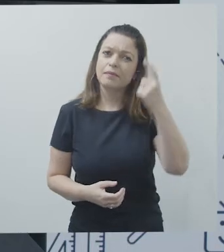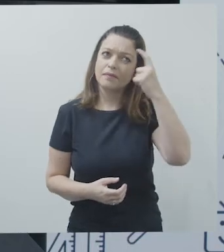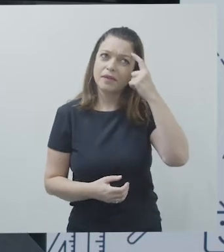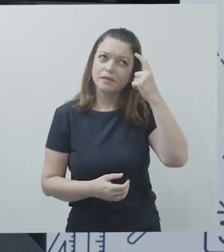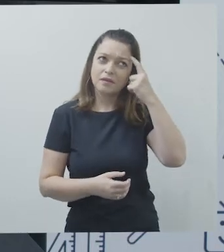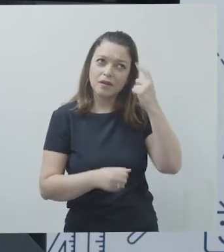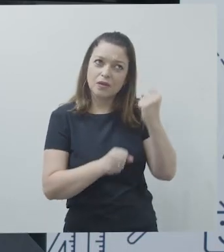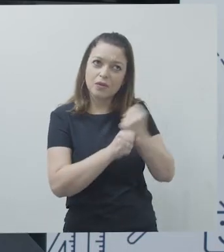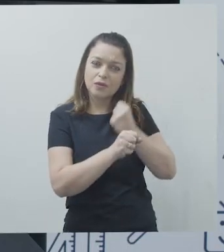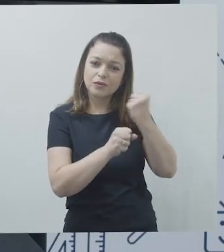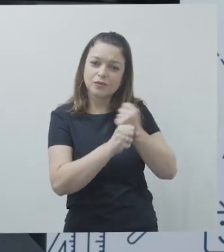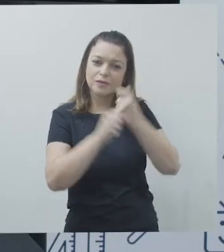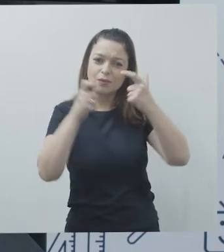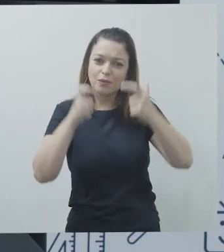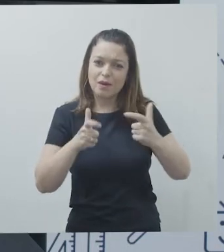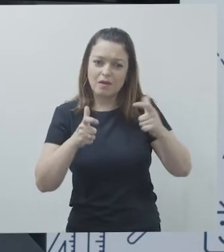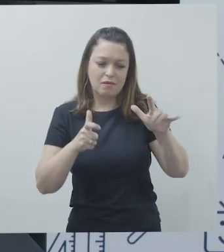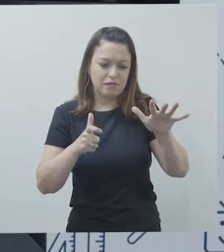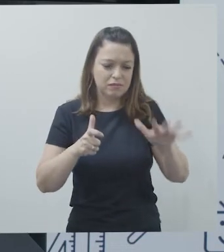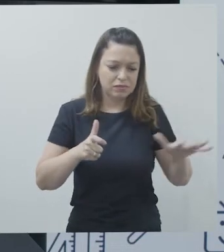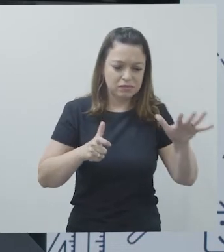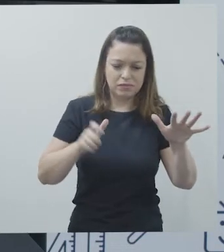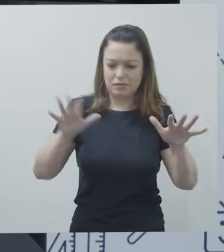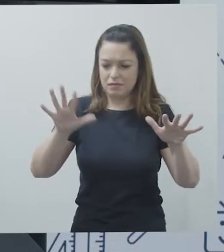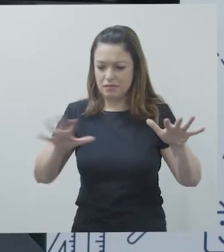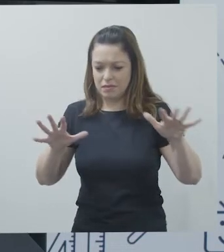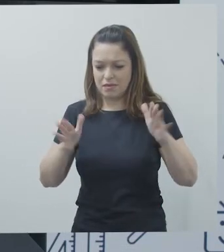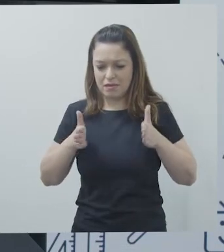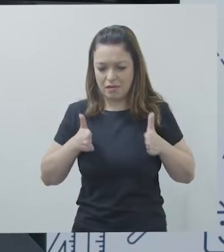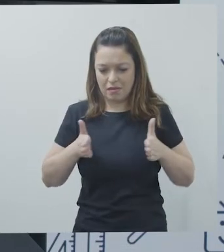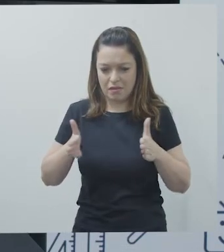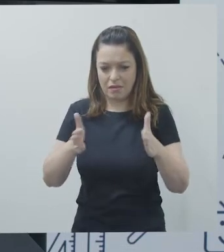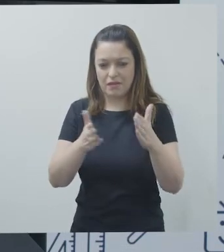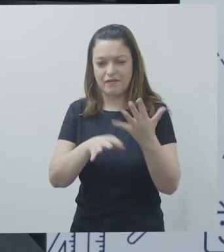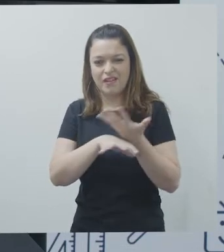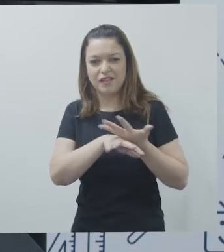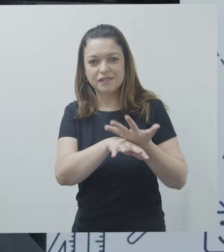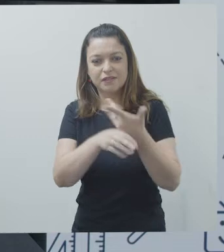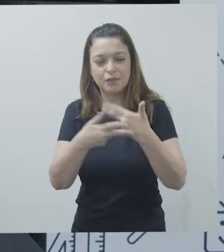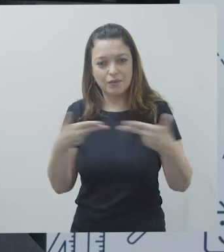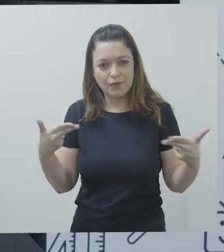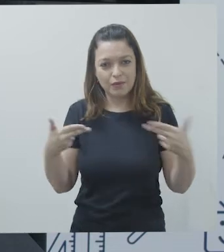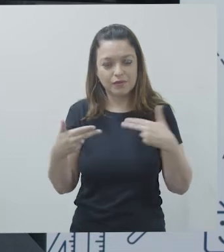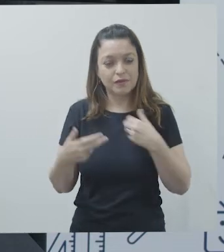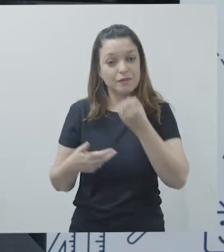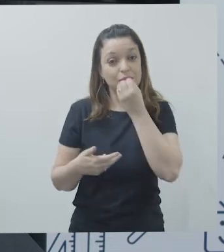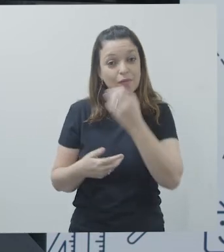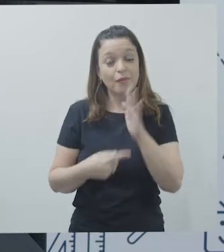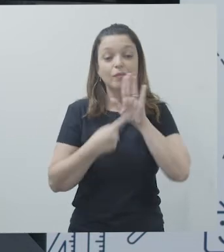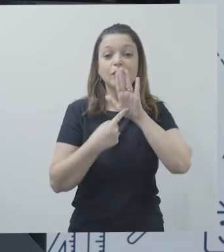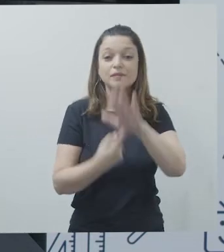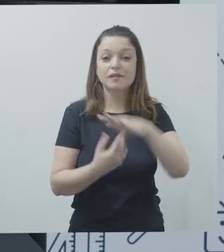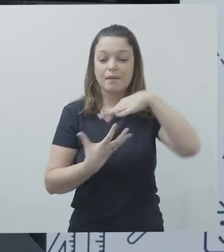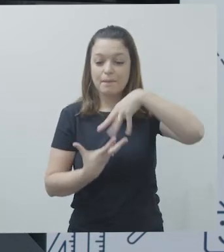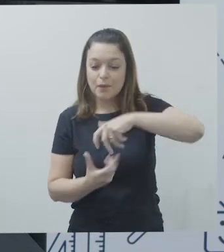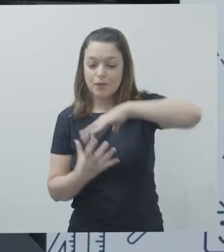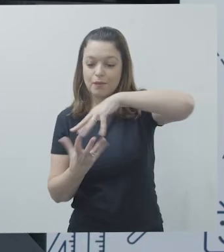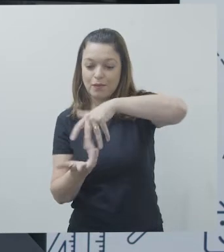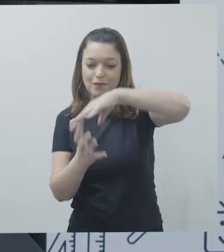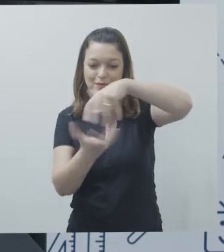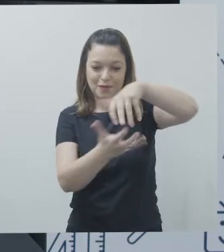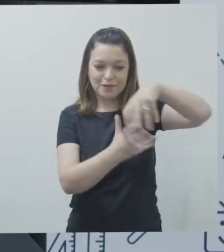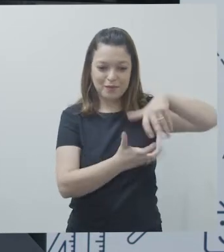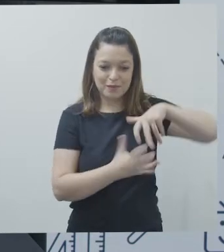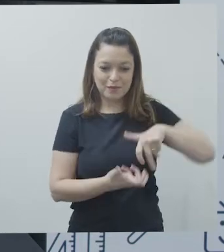construção desse mundo. Vocês viram como era interessante lá no início trazer para vocês aqueles 9 mundos, porque esses mundos vão aparecendo,